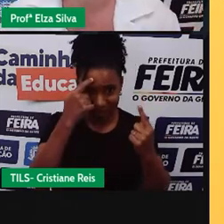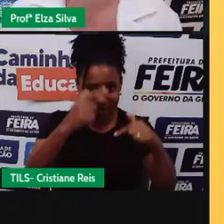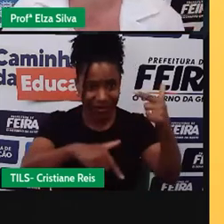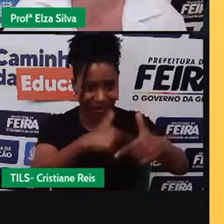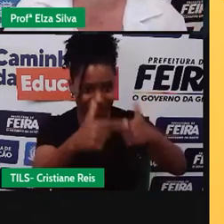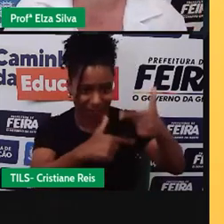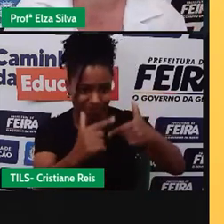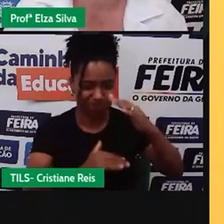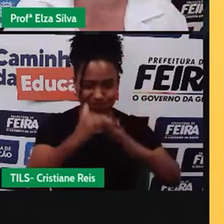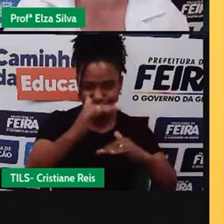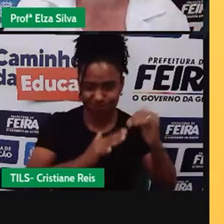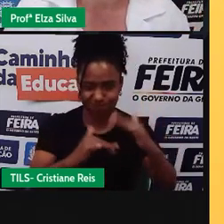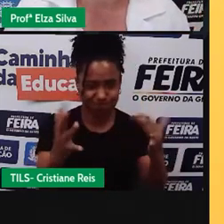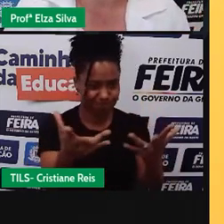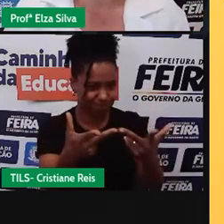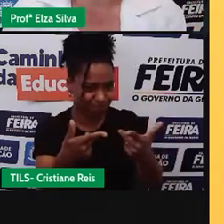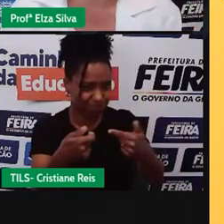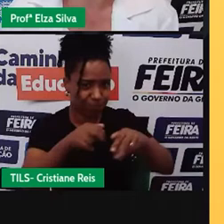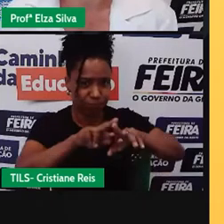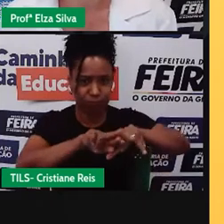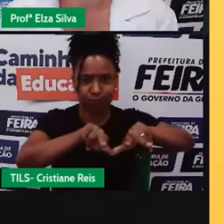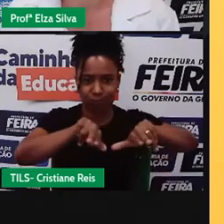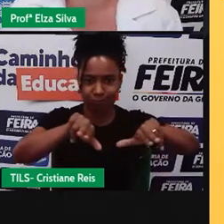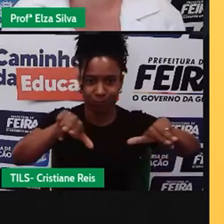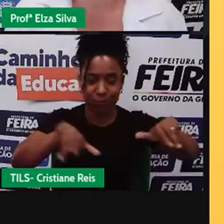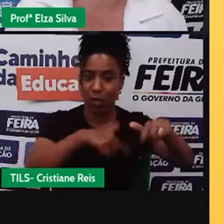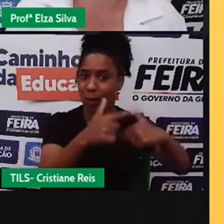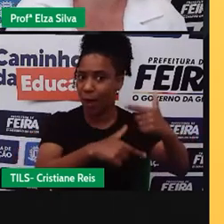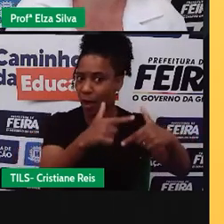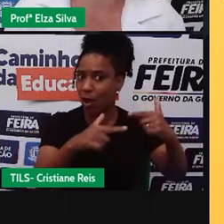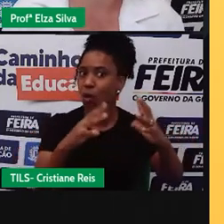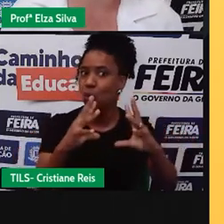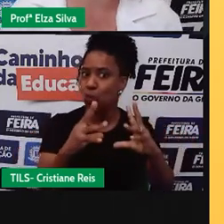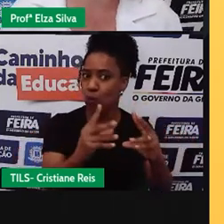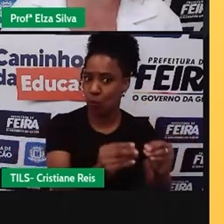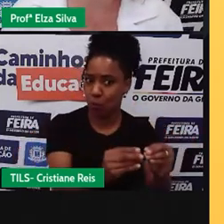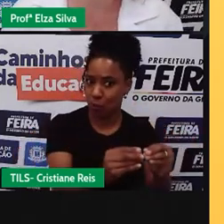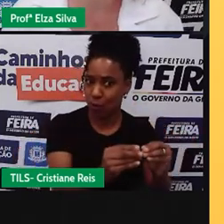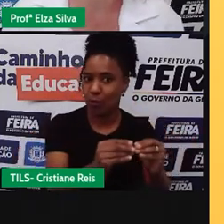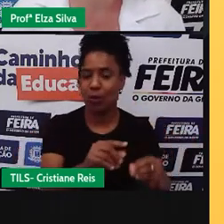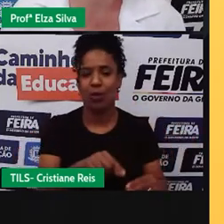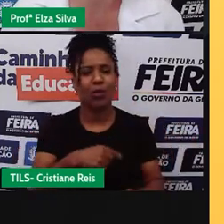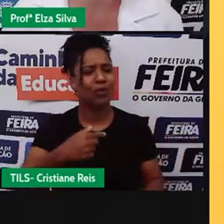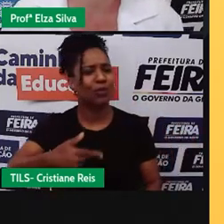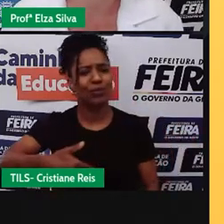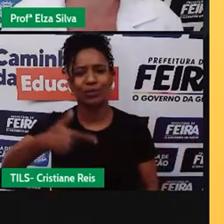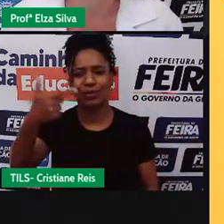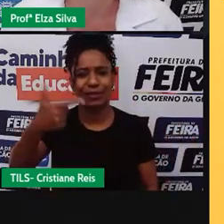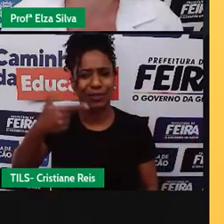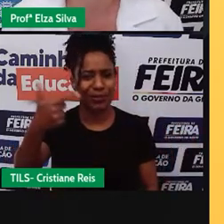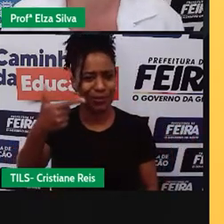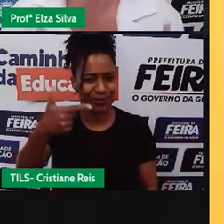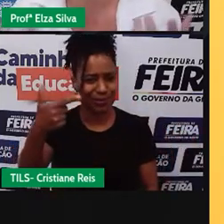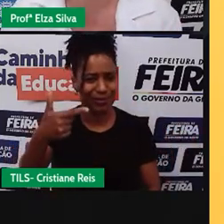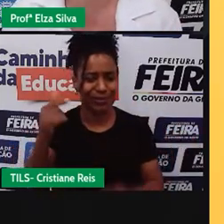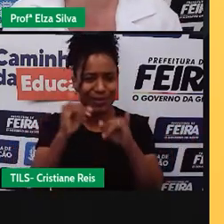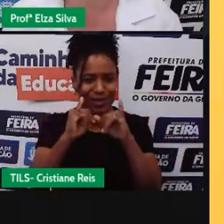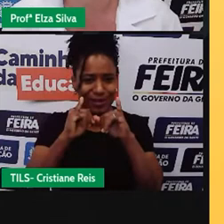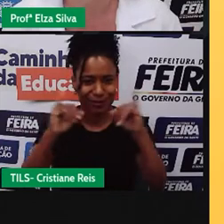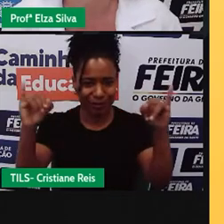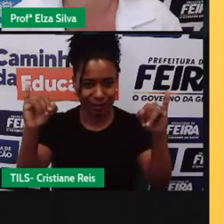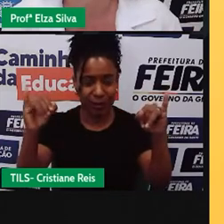tudo. No Ad 2, no anúncio 2, eles solicitam o pneu dealer, que é